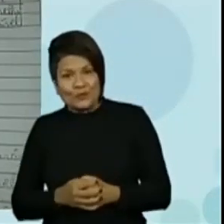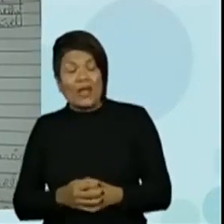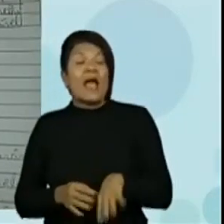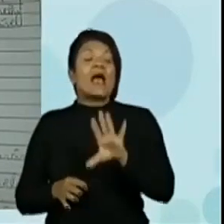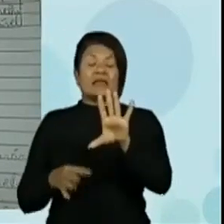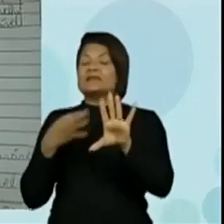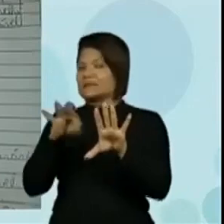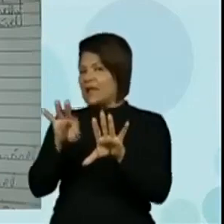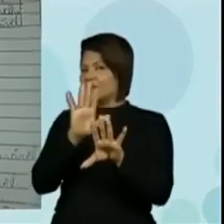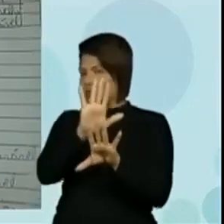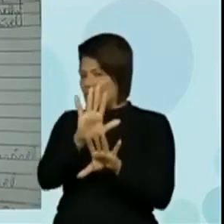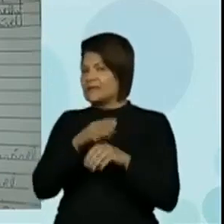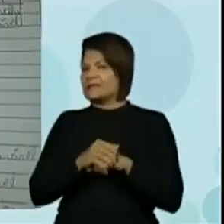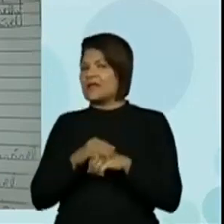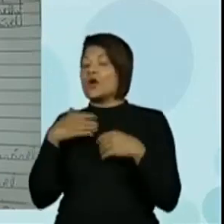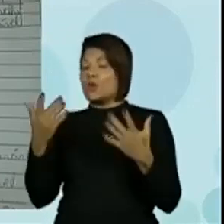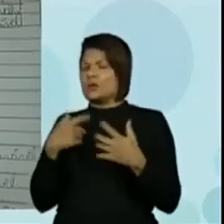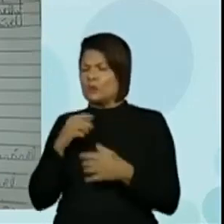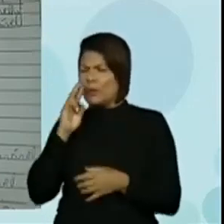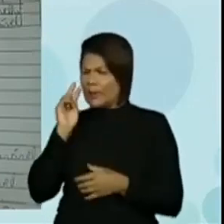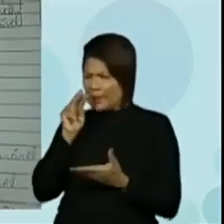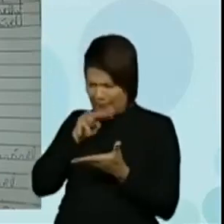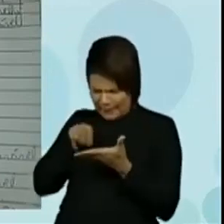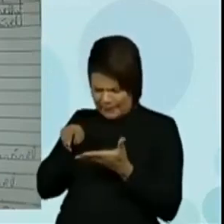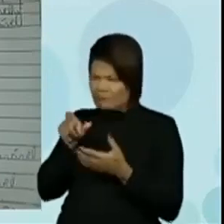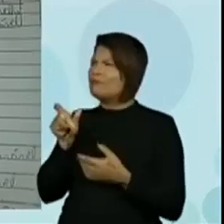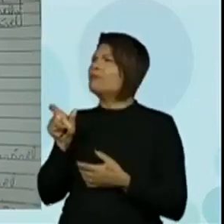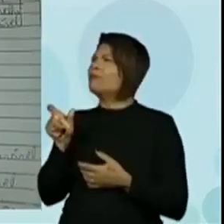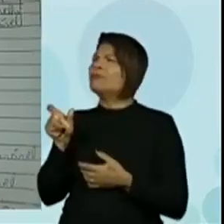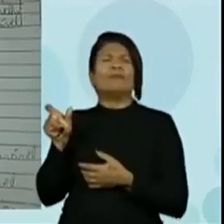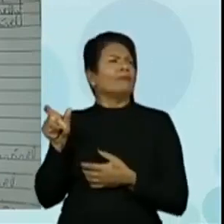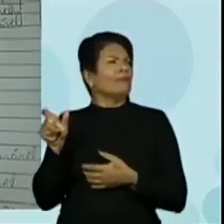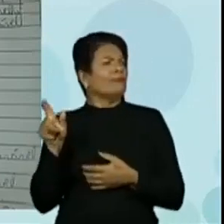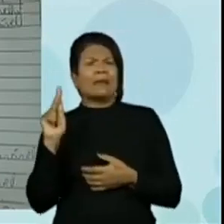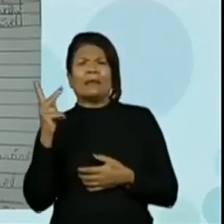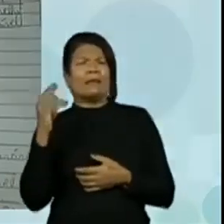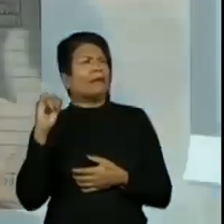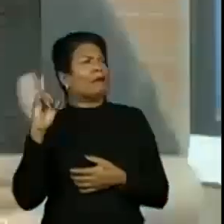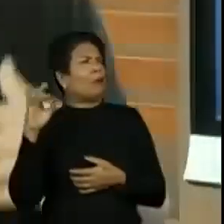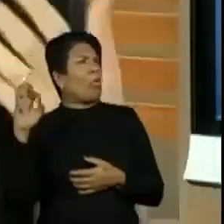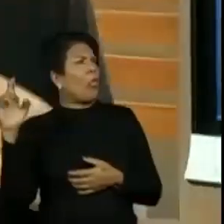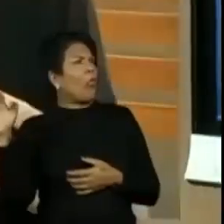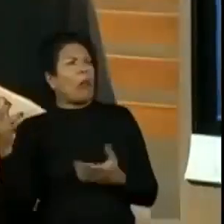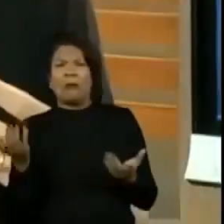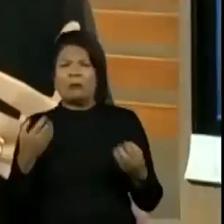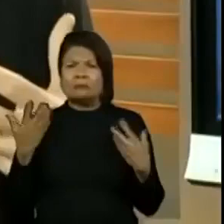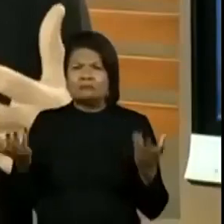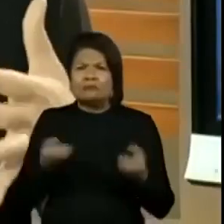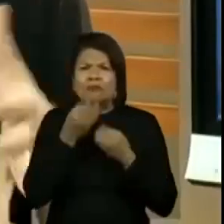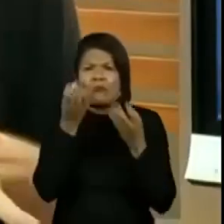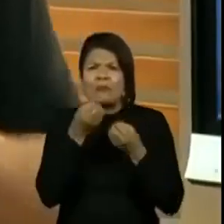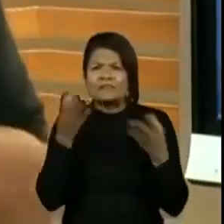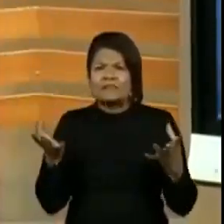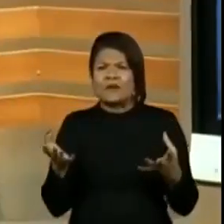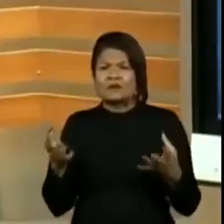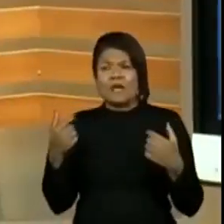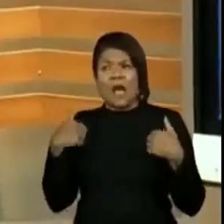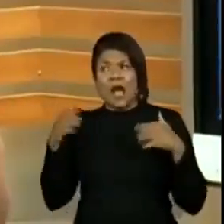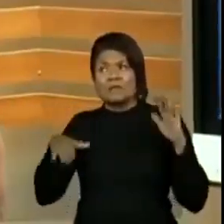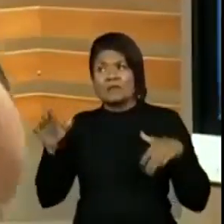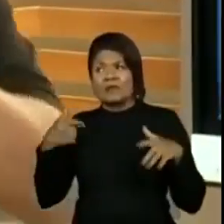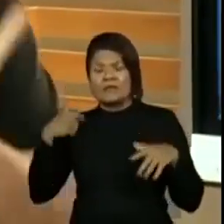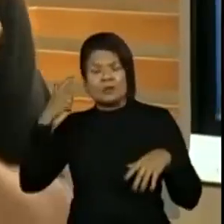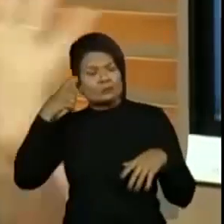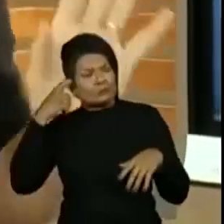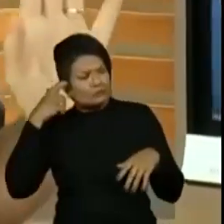Eu quando peguei hidrocarbonetos, eu cheguei e falei, eu vou ter que consultar. Porque são tantas informações que eu não vou